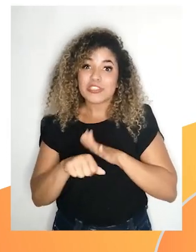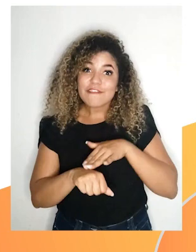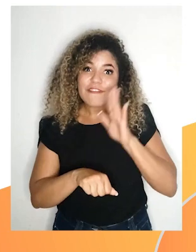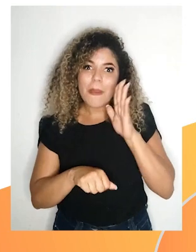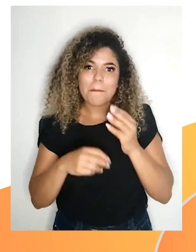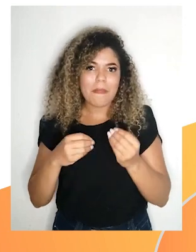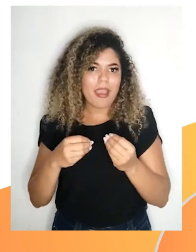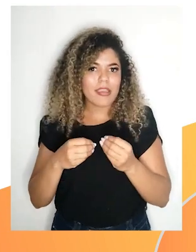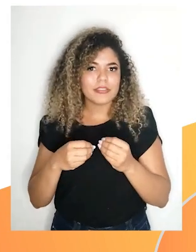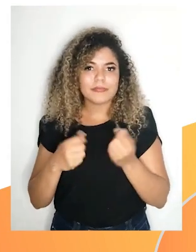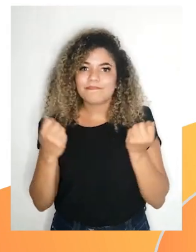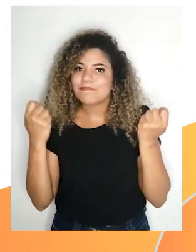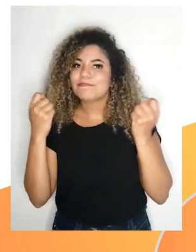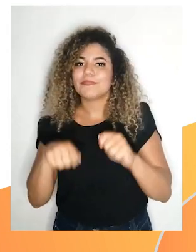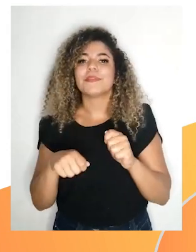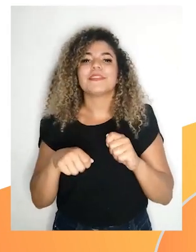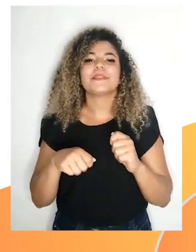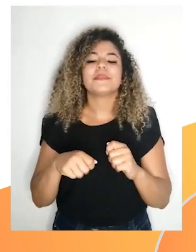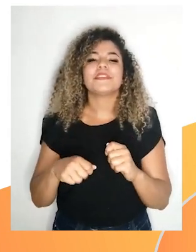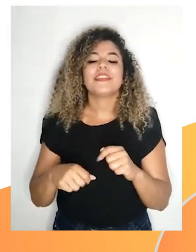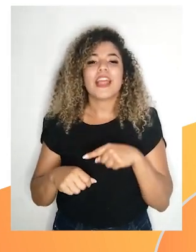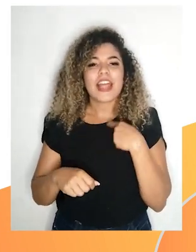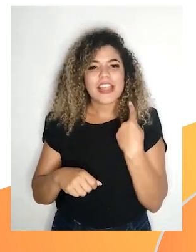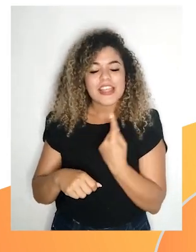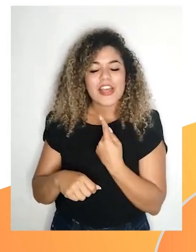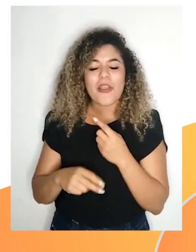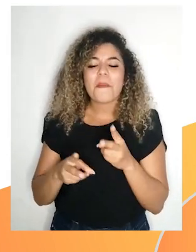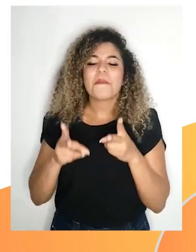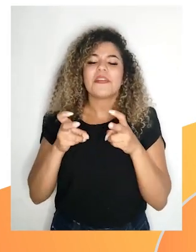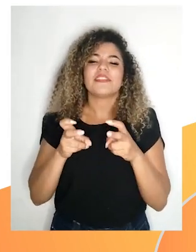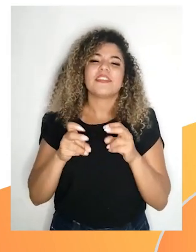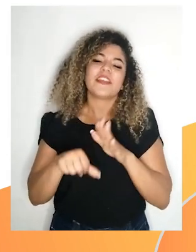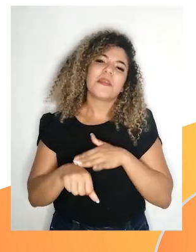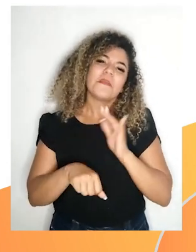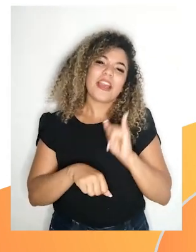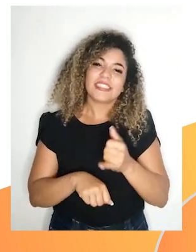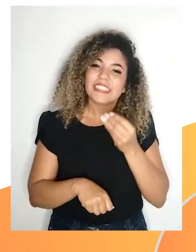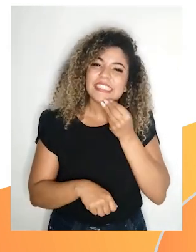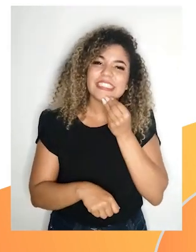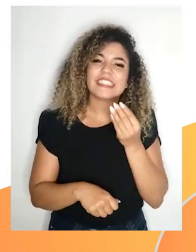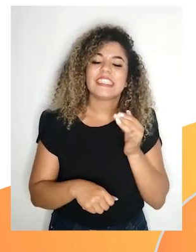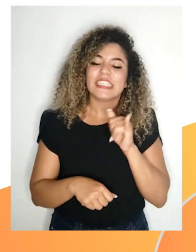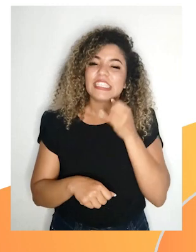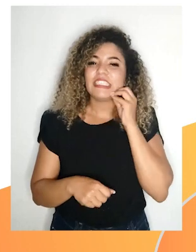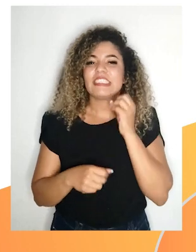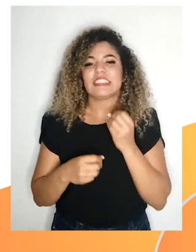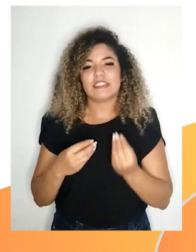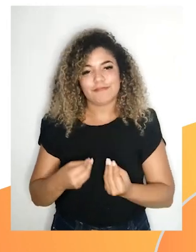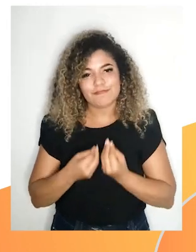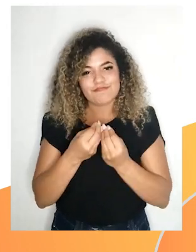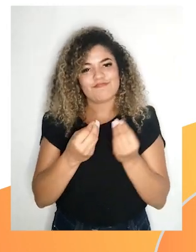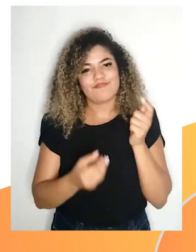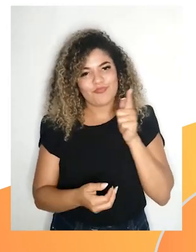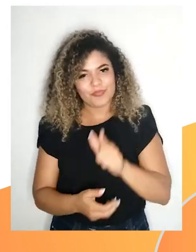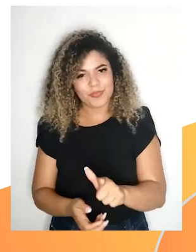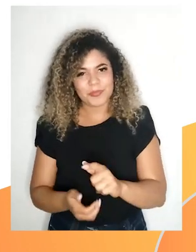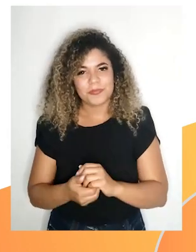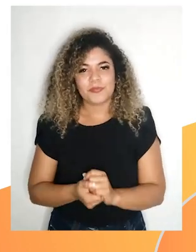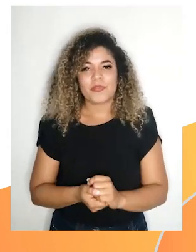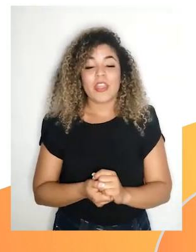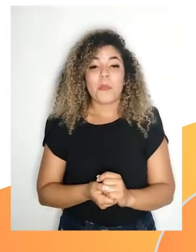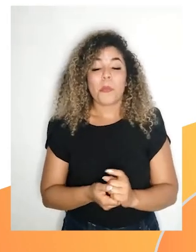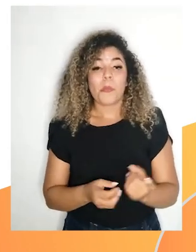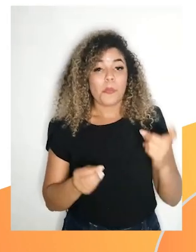mais possibilidades é que, com certeza, ele vai ser o prêmio que tem mais chances de sair. Beleza? Então,